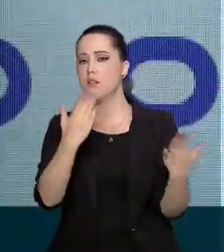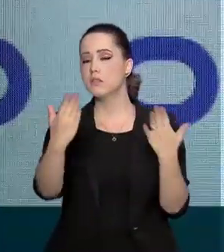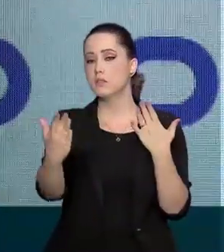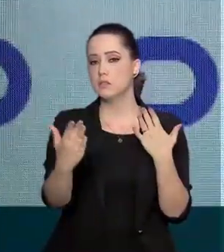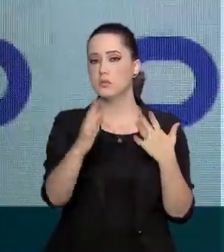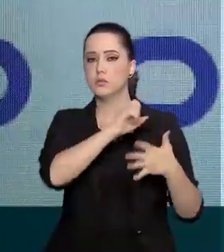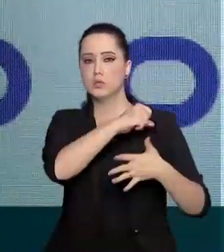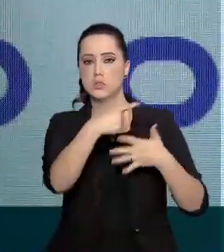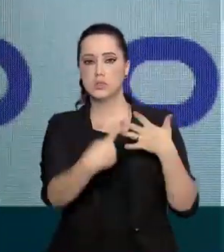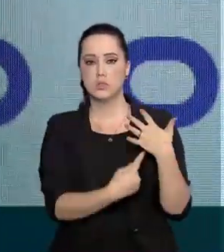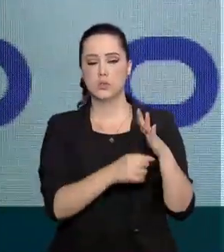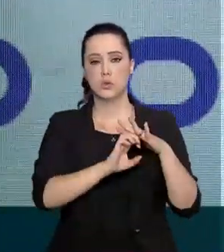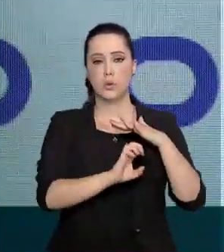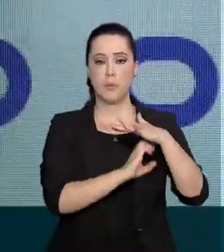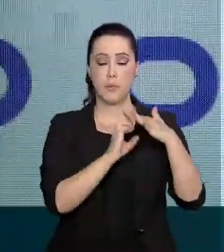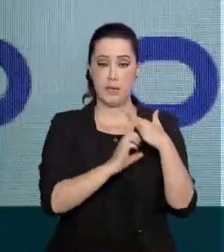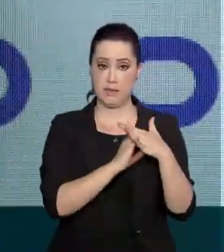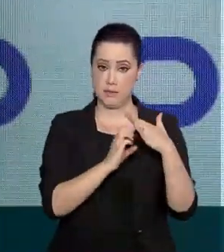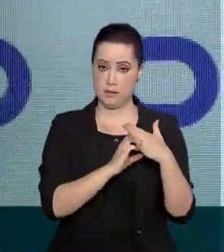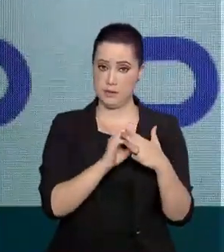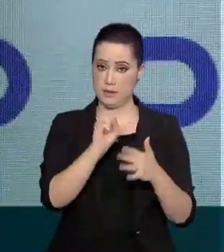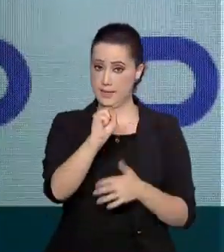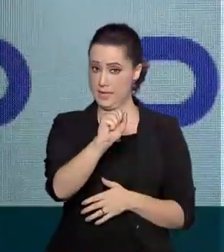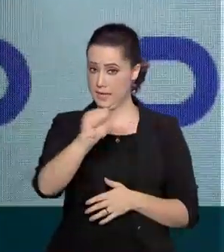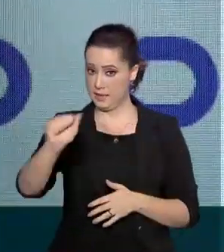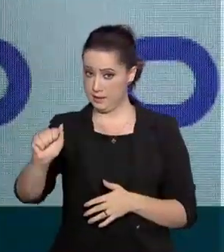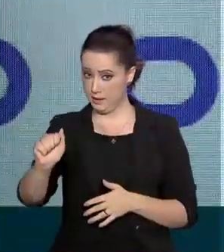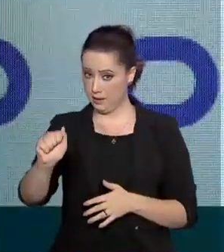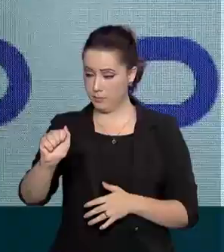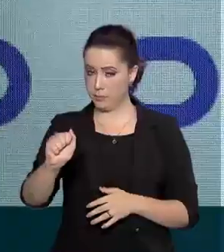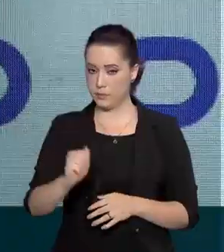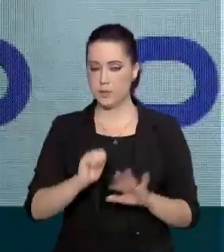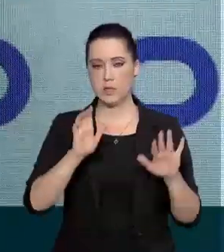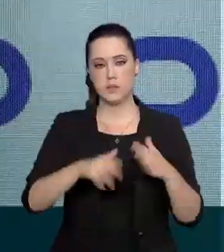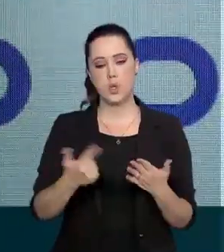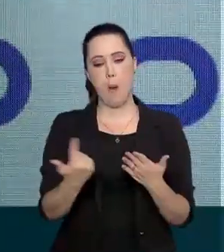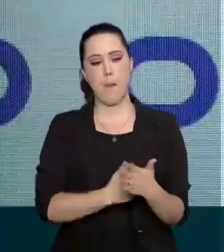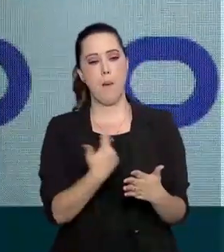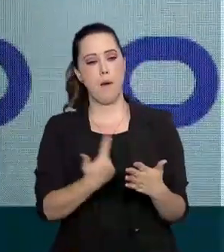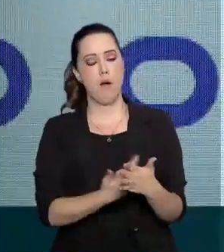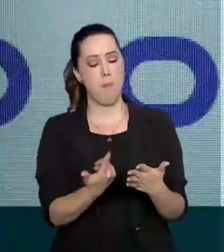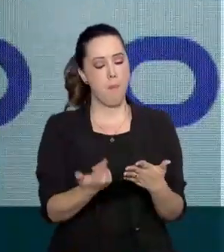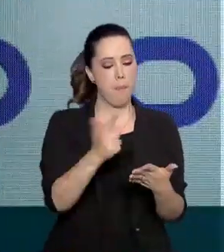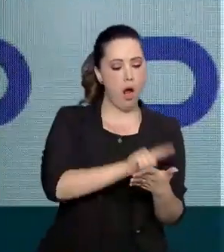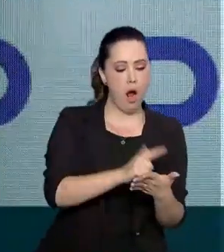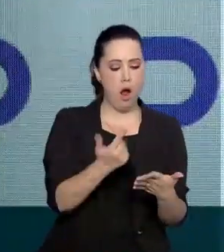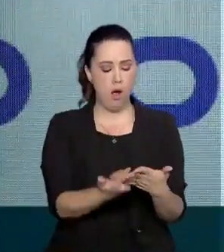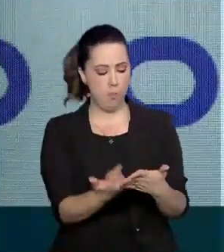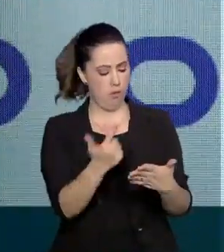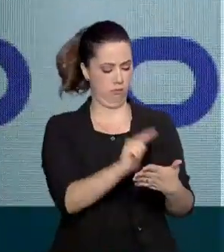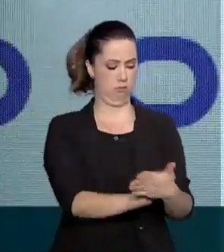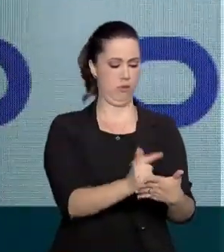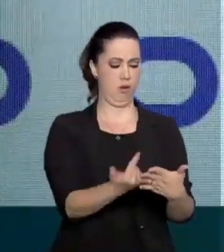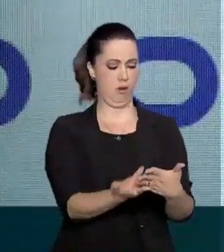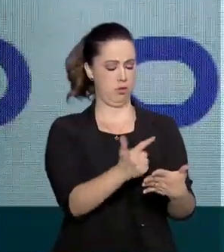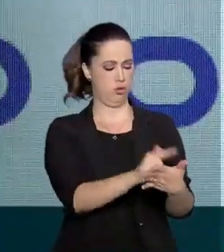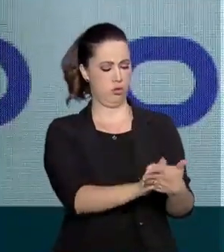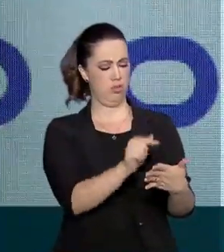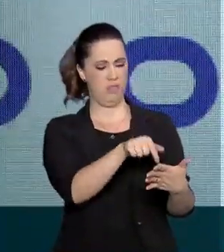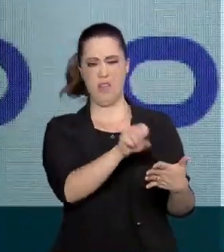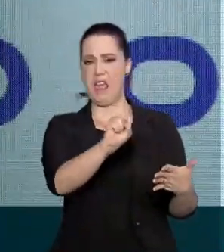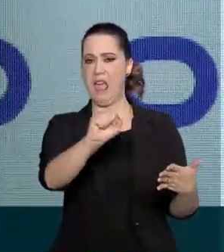às empresas de capital aberto. Quantas vezes nós abrimos jornais e temos ali balanço de grandes empresas, como Petrobras, por